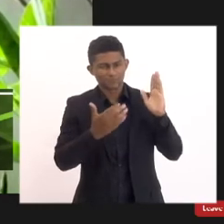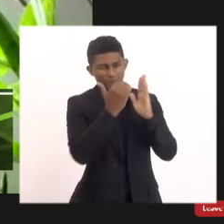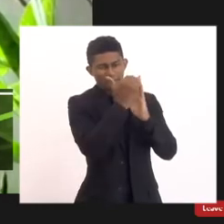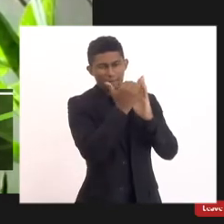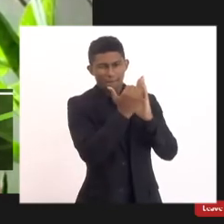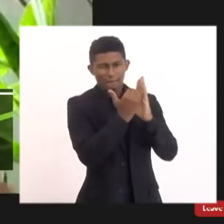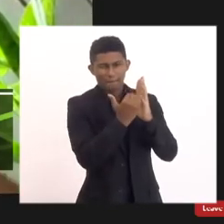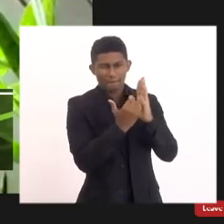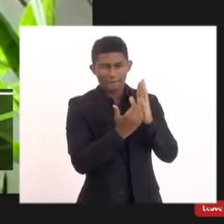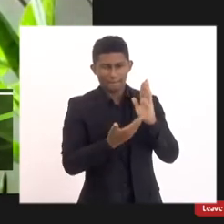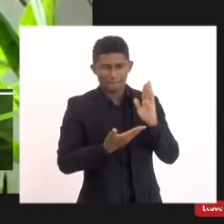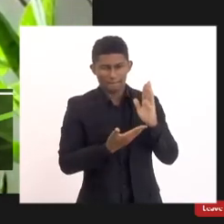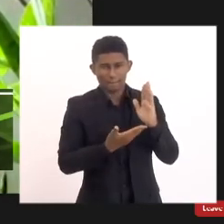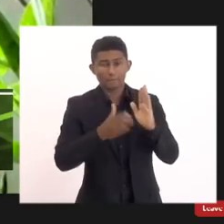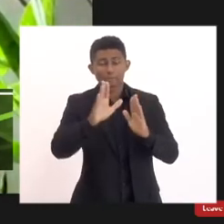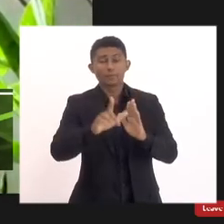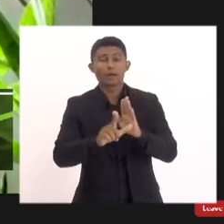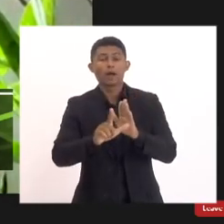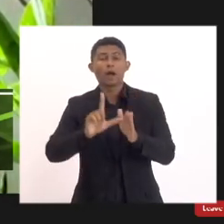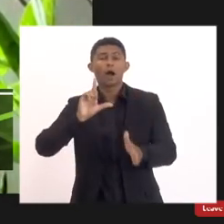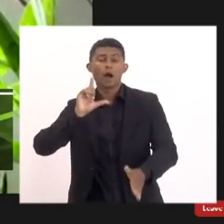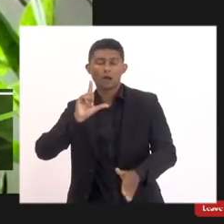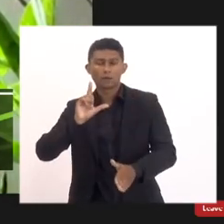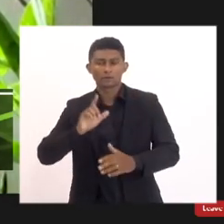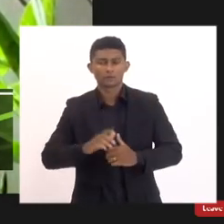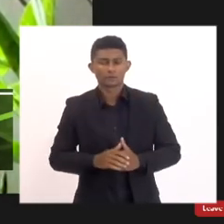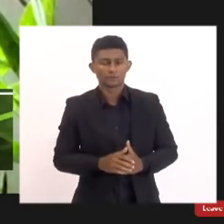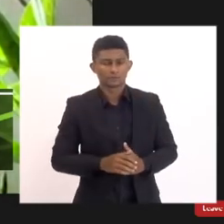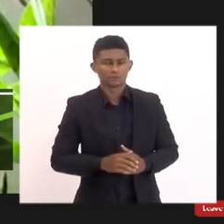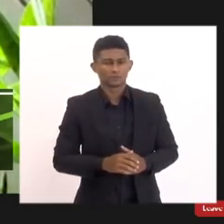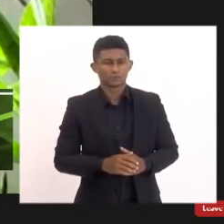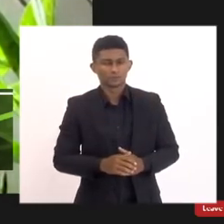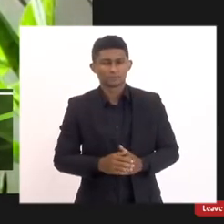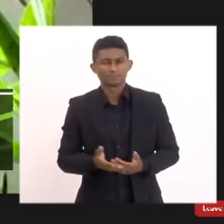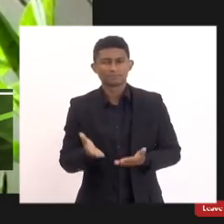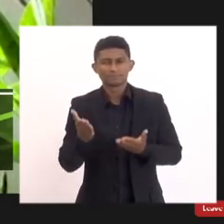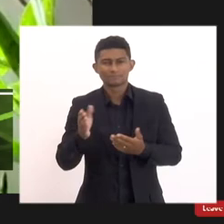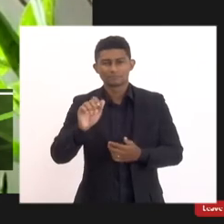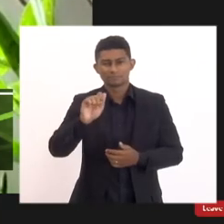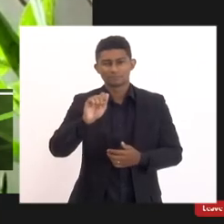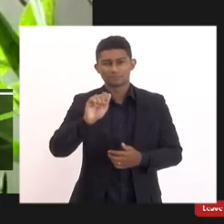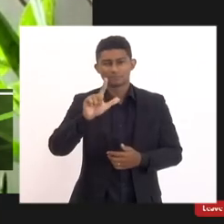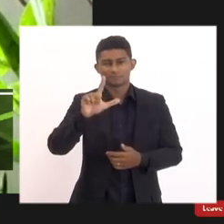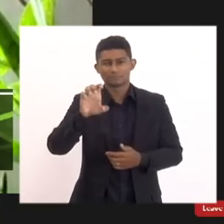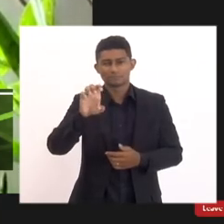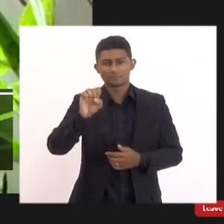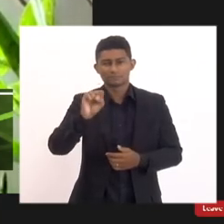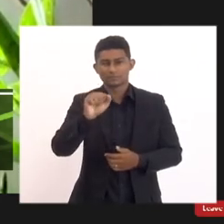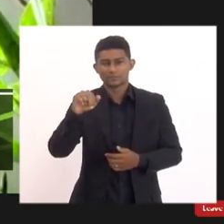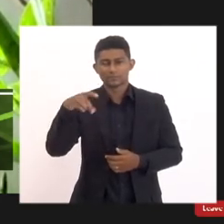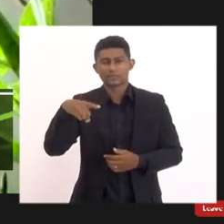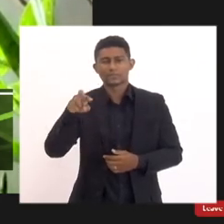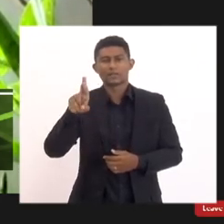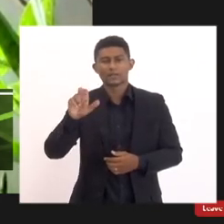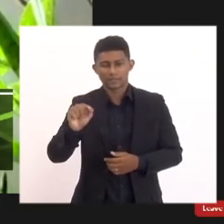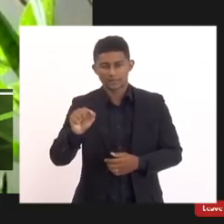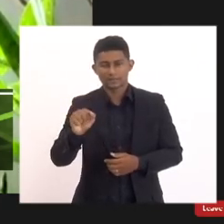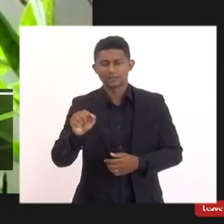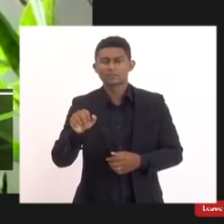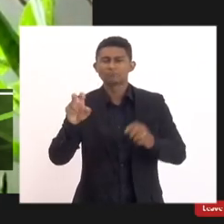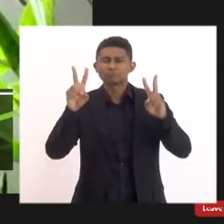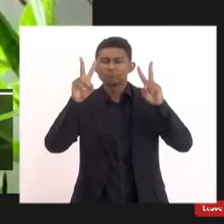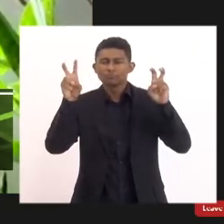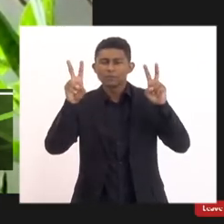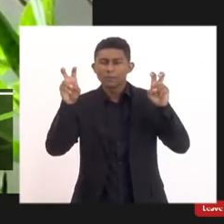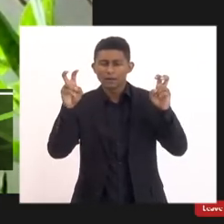protocolos, eu queria falar com a Alessandra, né, sobre a questão da inclusão